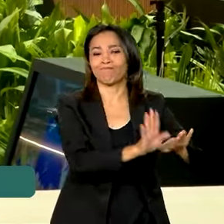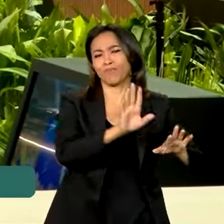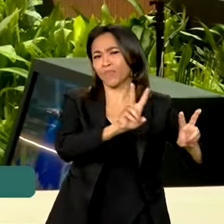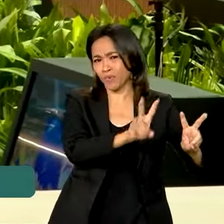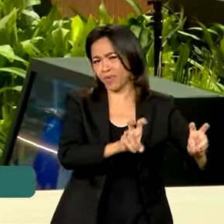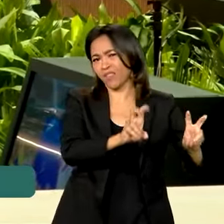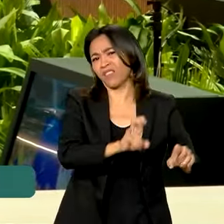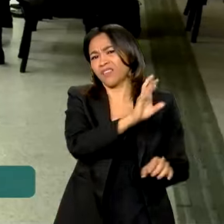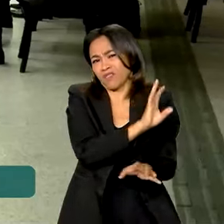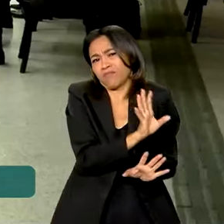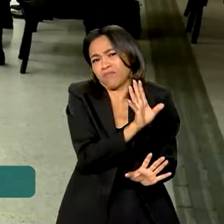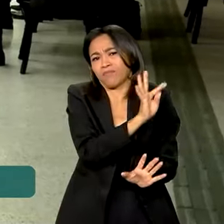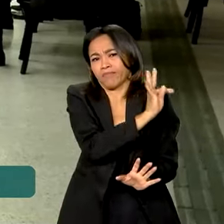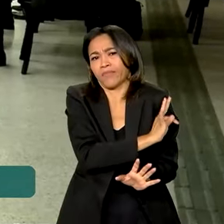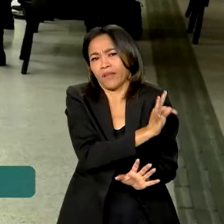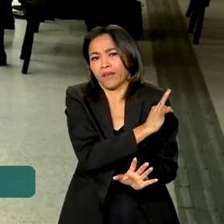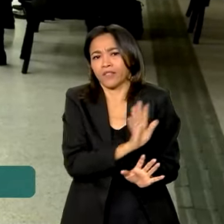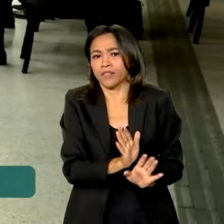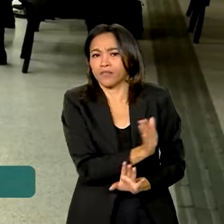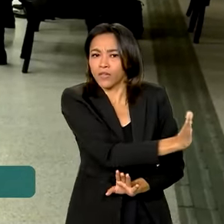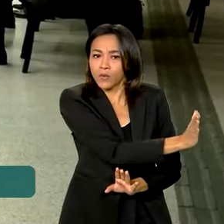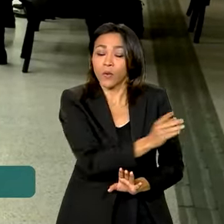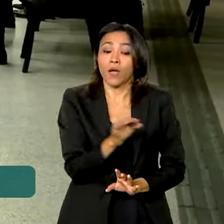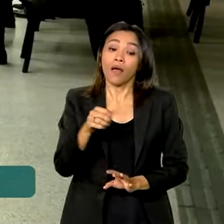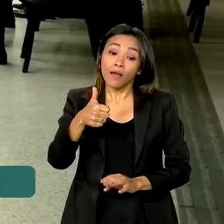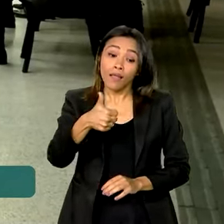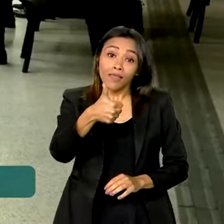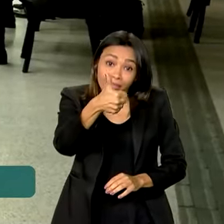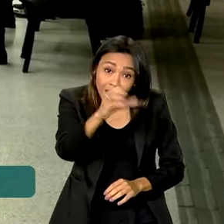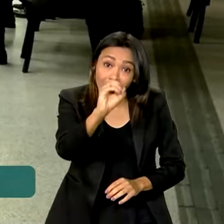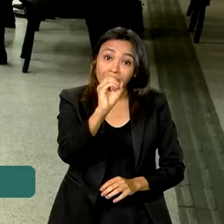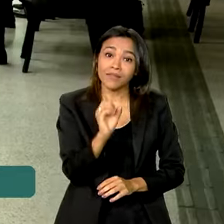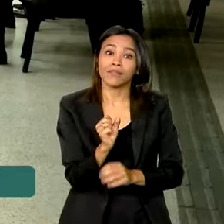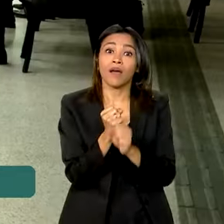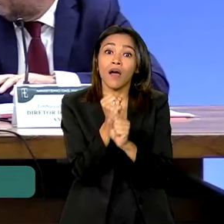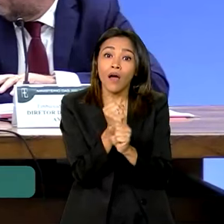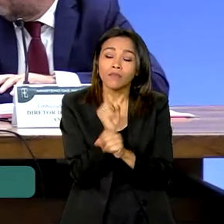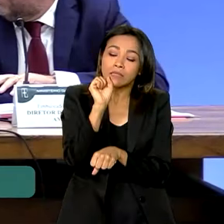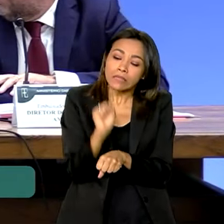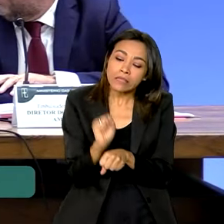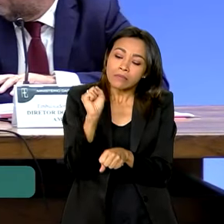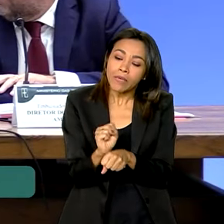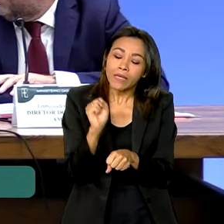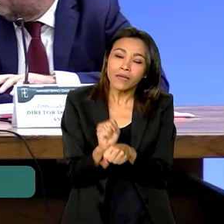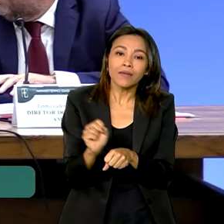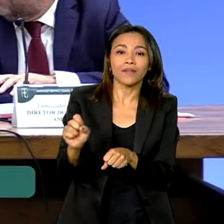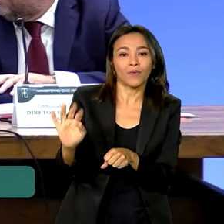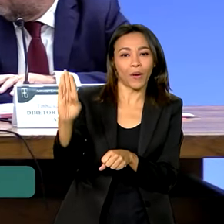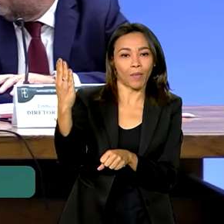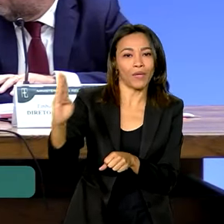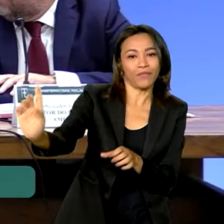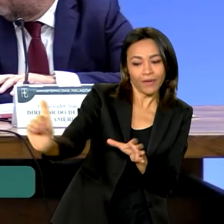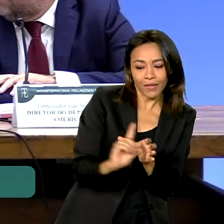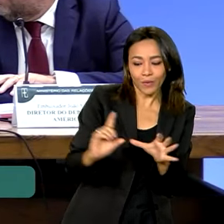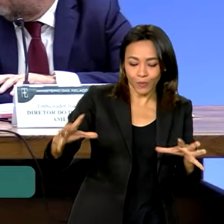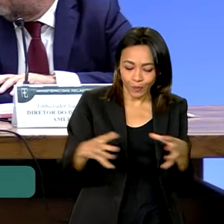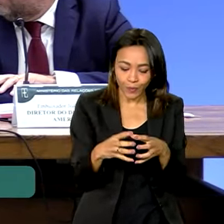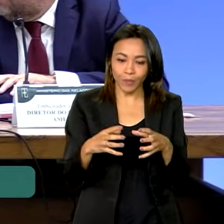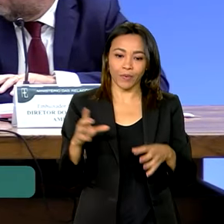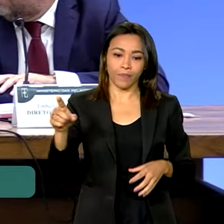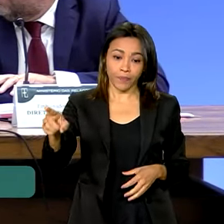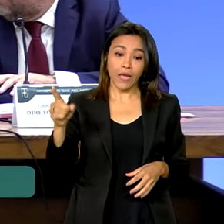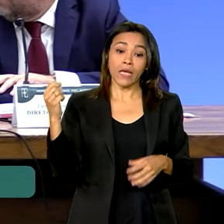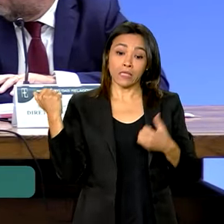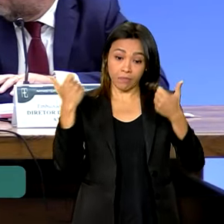para entrar no bloco. Foram quase 10 anos de espera para os bolivianos entrarem. Os bolivianos, nesse processo, se